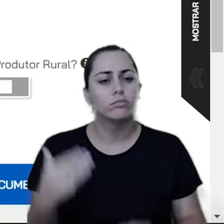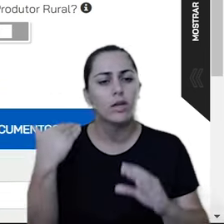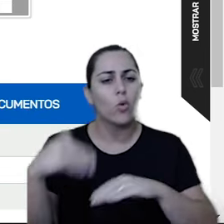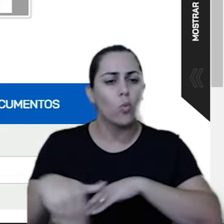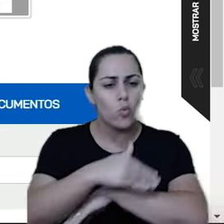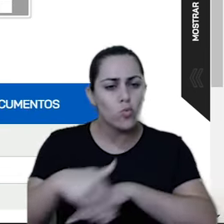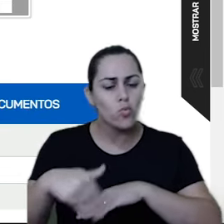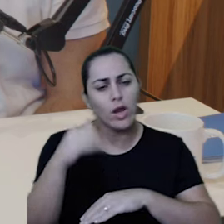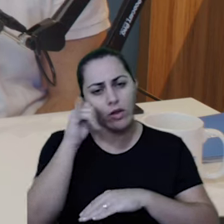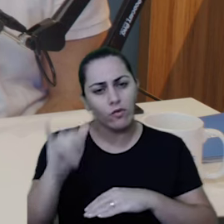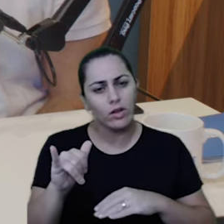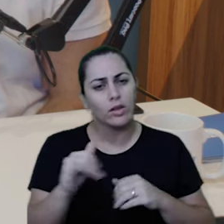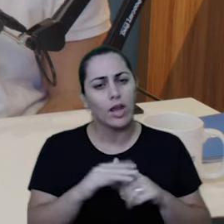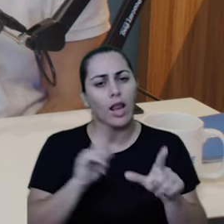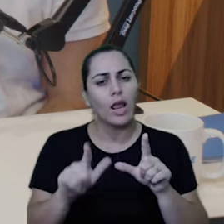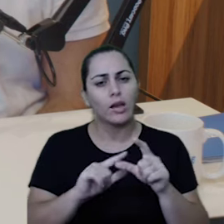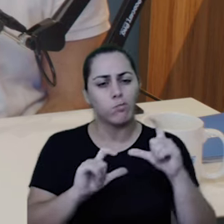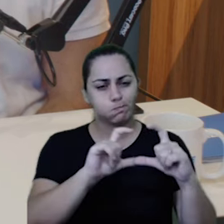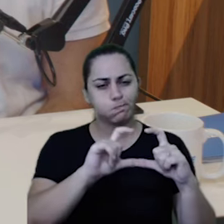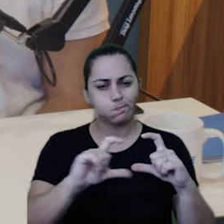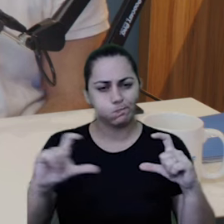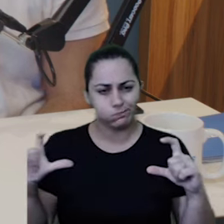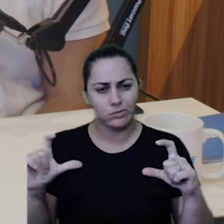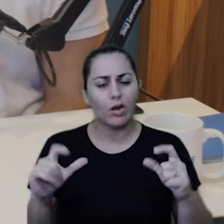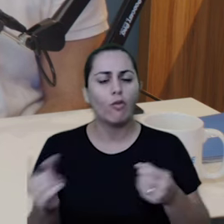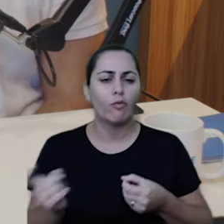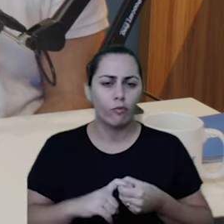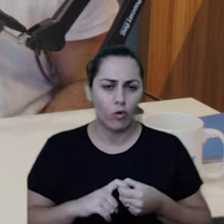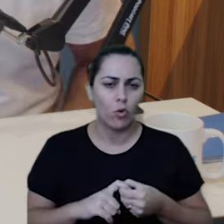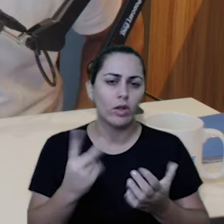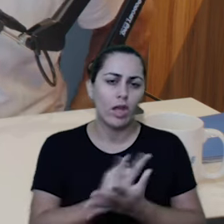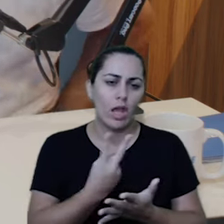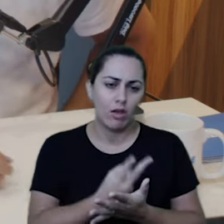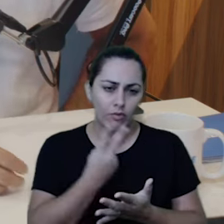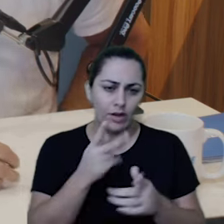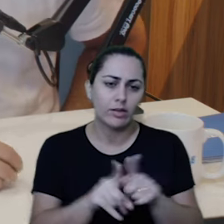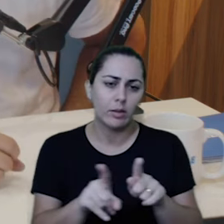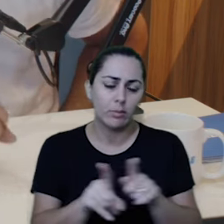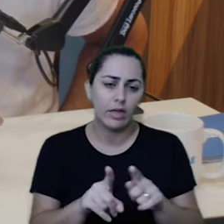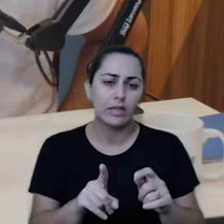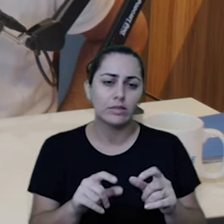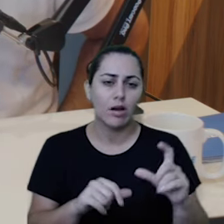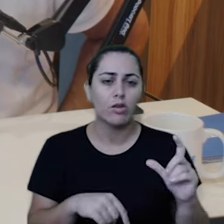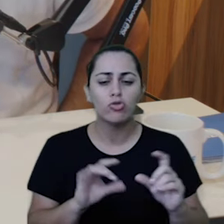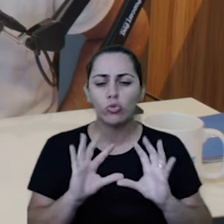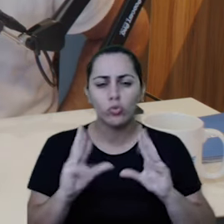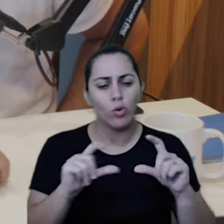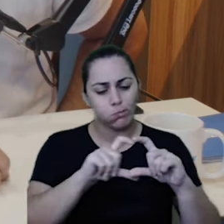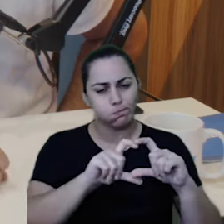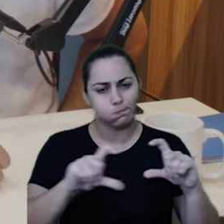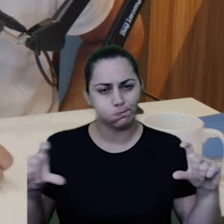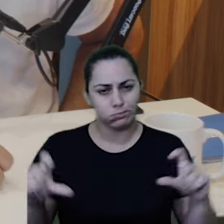evitem colocar o endereço de letra maiúscula é mesmo ele retorna com erro de esquema também for o endereço só com